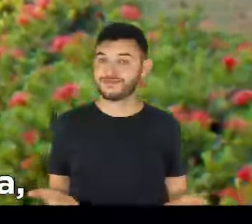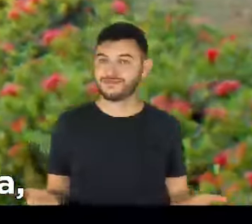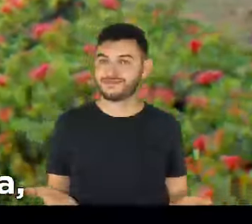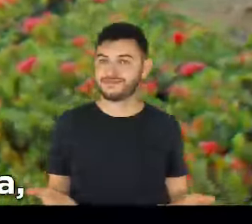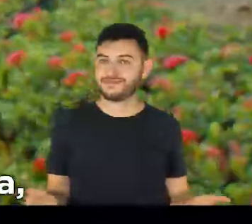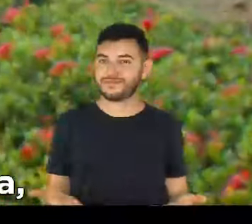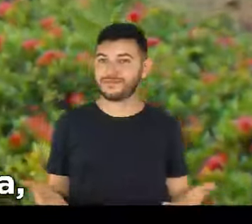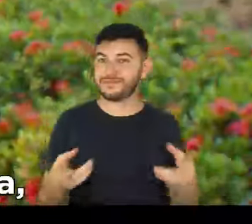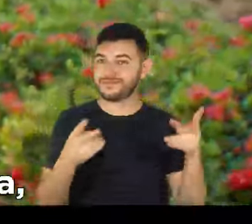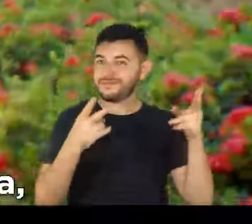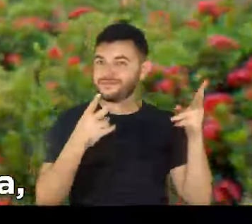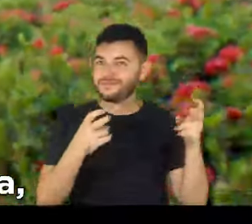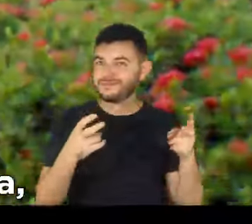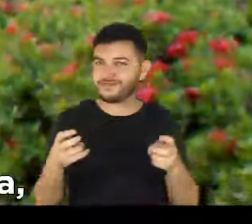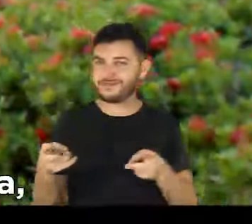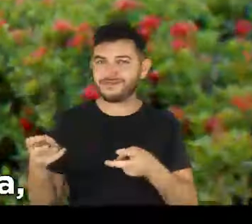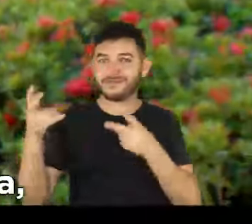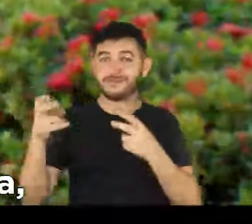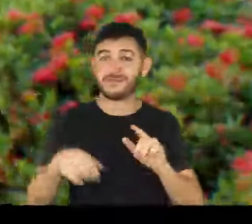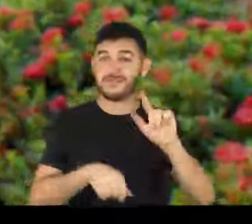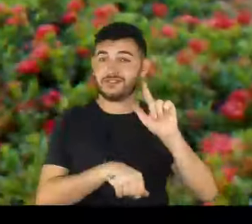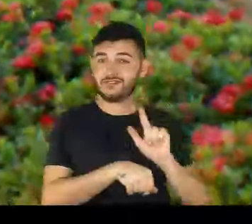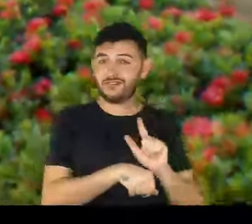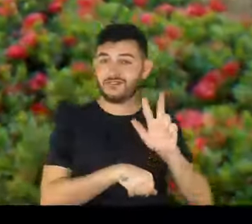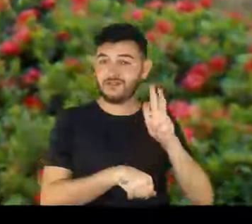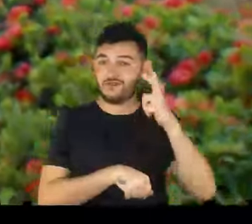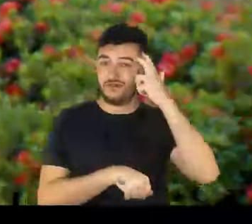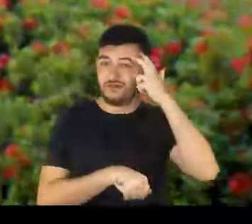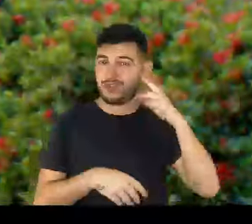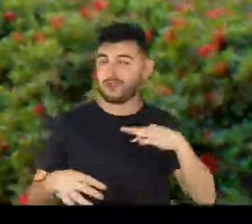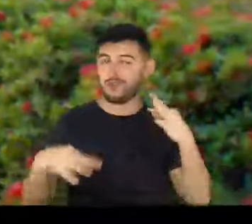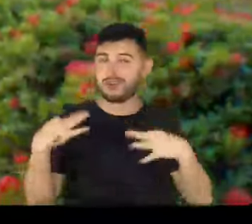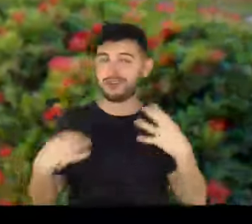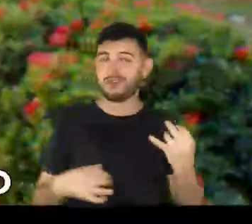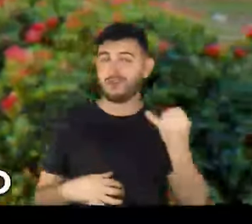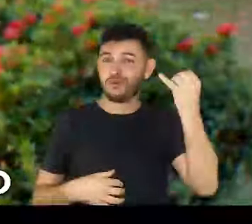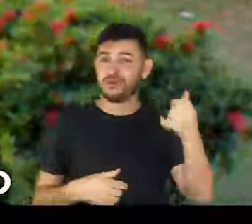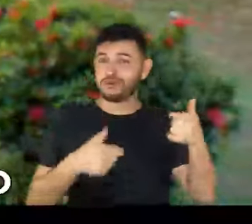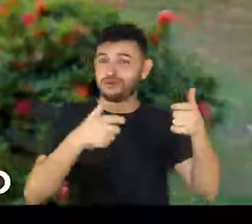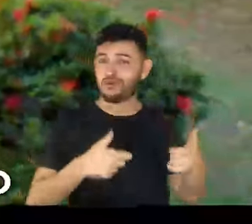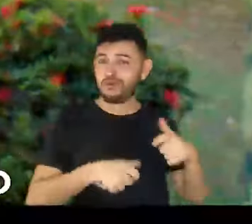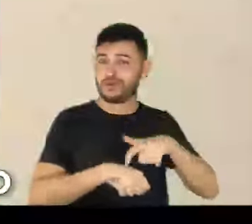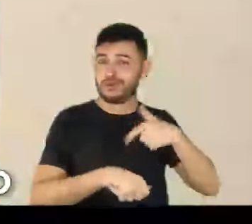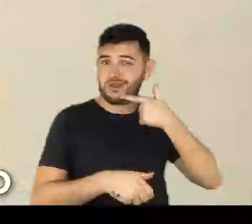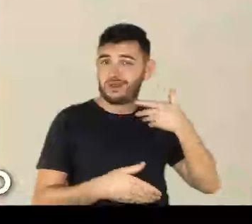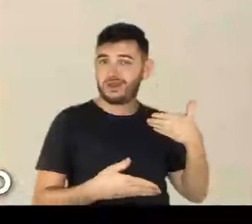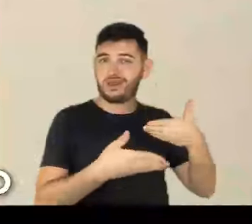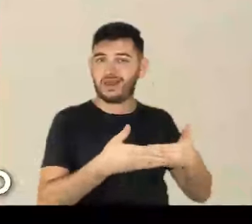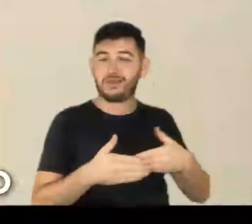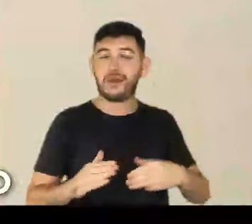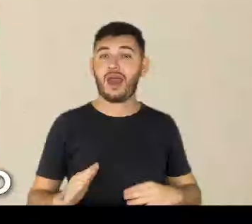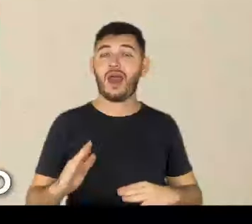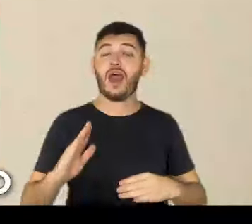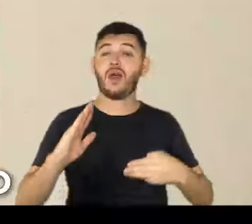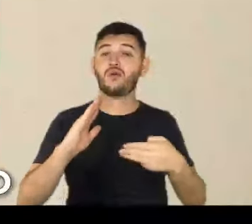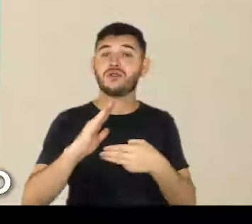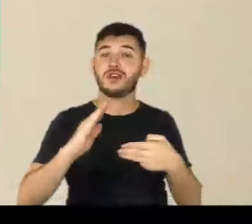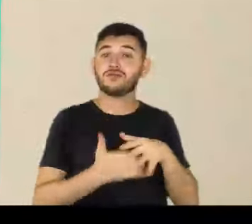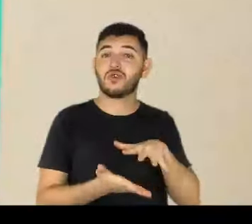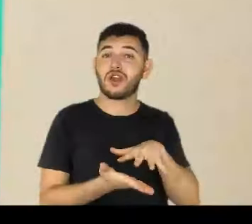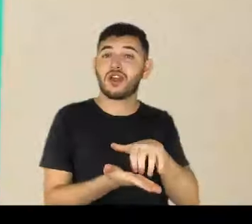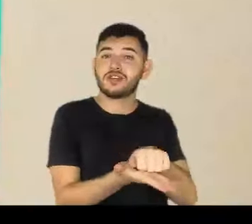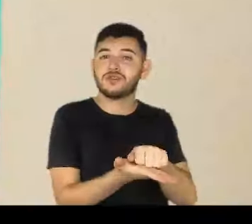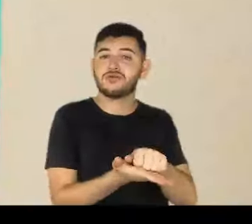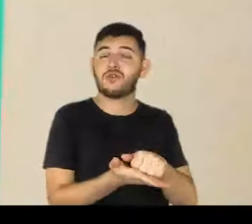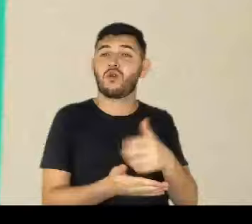Hoje nós vamos explorar a importância geológica, cultural e turística de um local que foi reconhecido recentemente pela Unesco